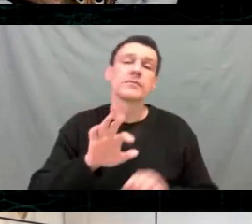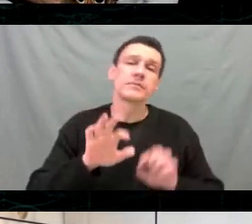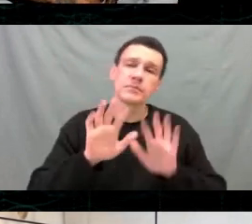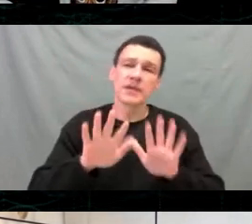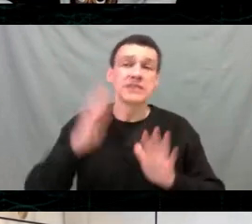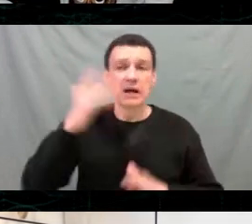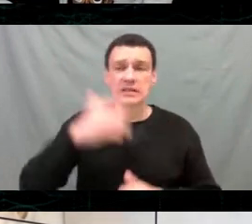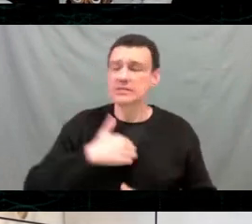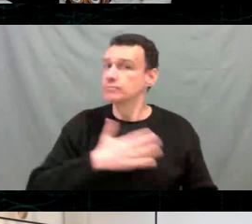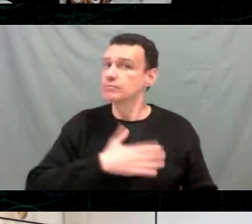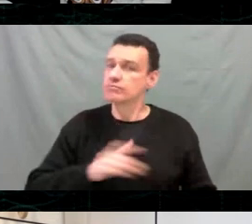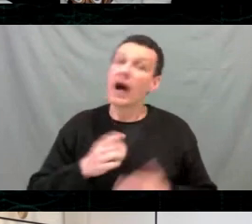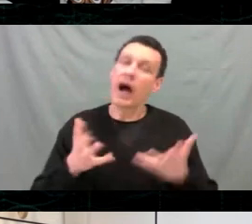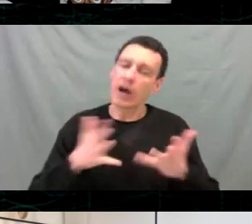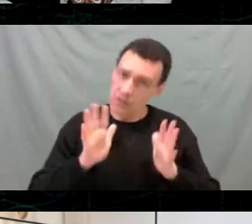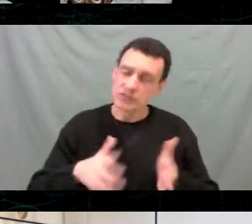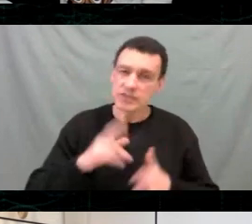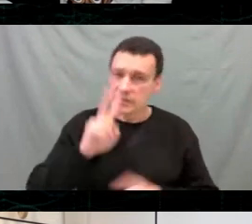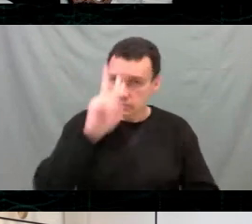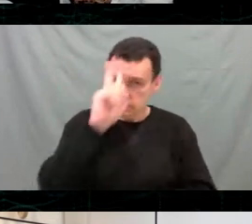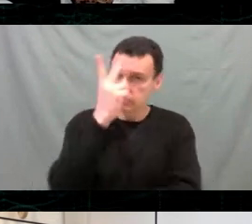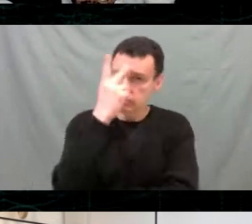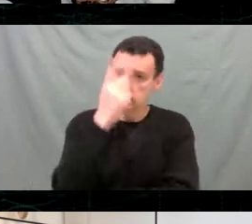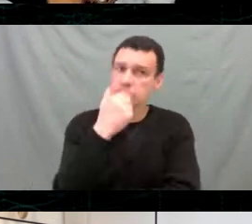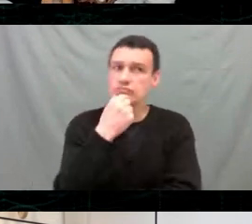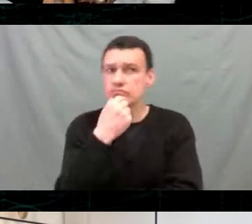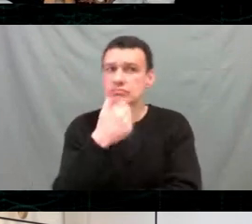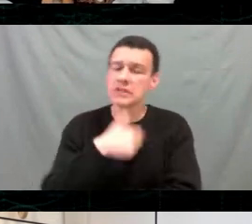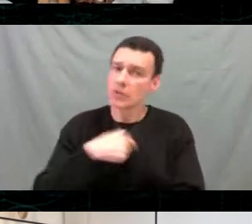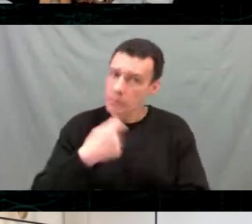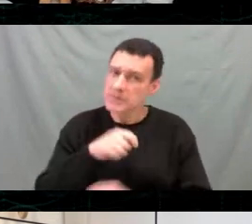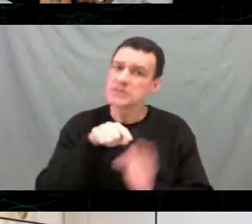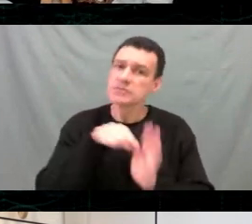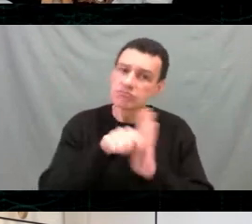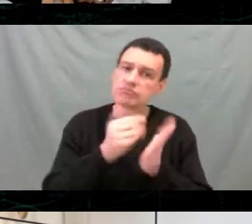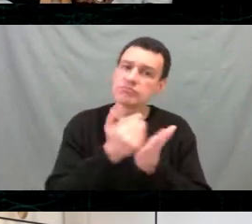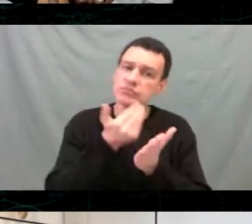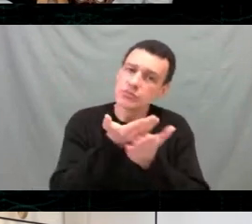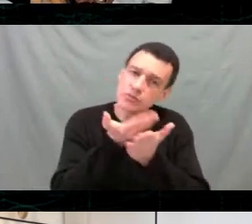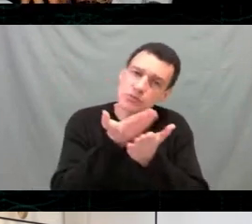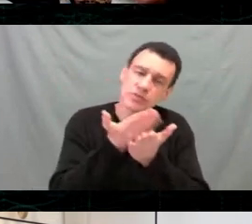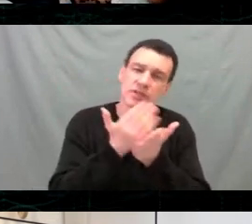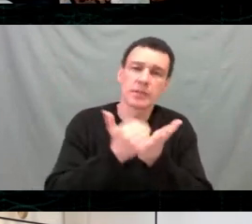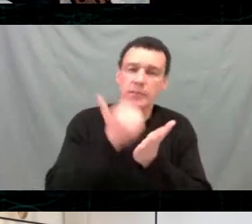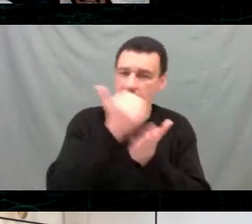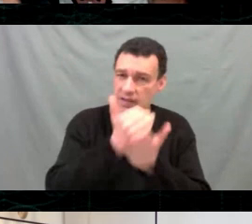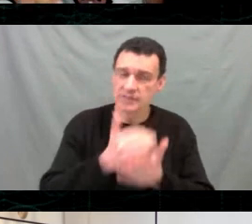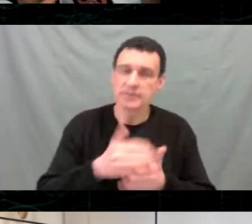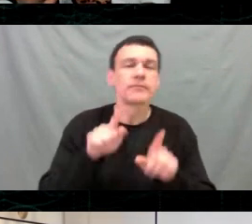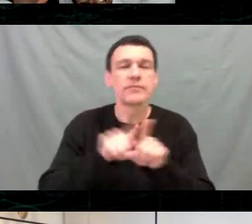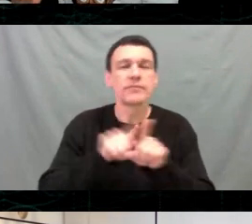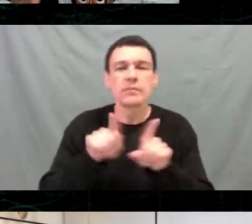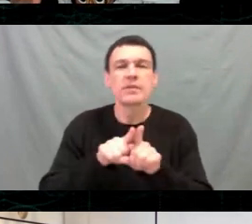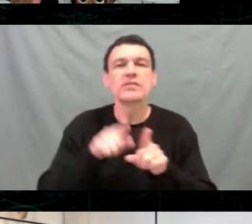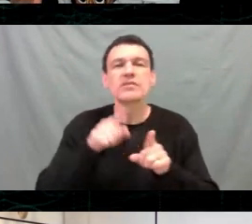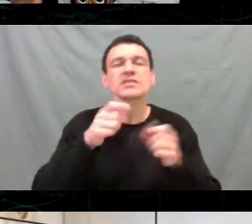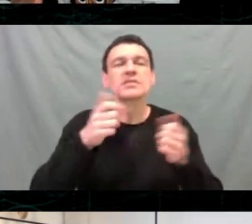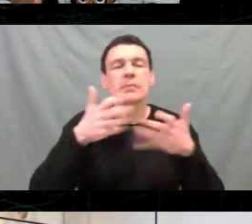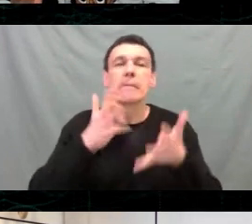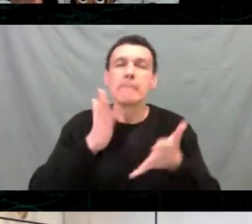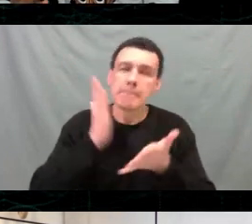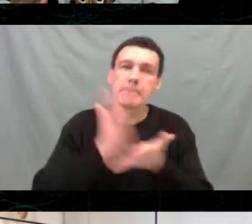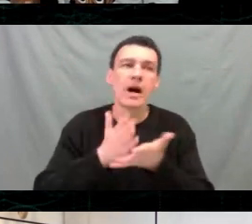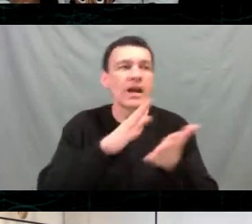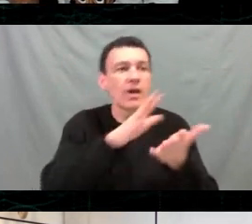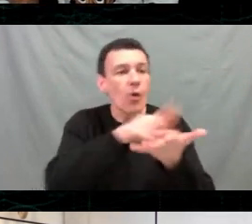construído isso e, mano, você fala. Cara, qual que foi? E quando você falou desse negócio de parar de ficar copiando, porque o Terraform chega